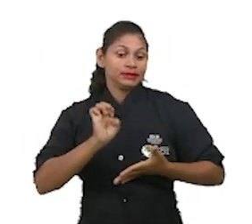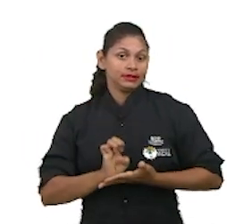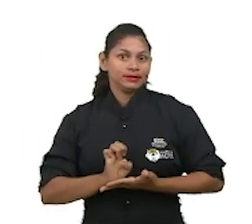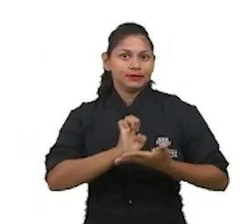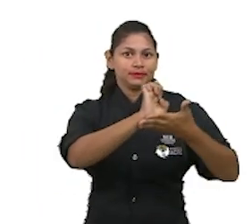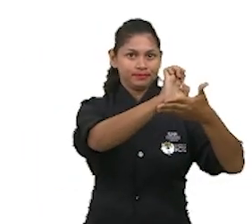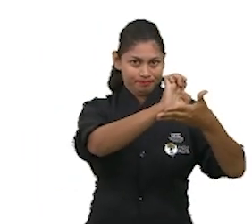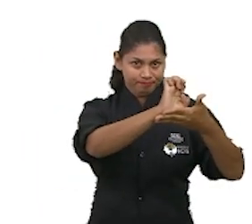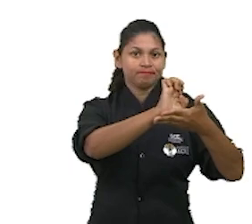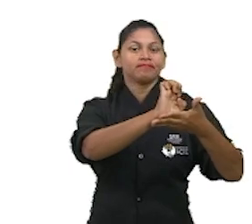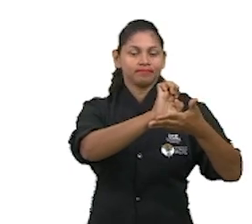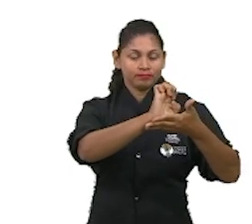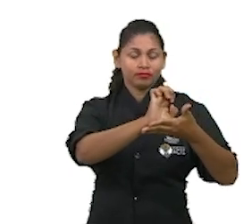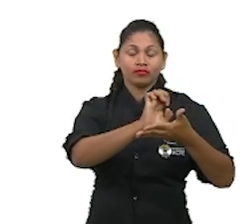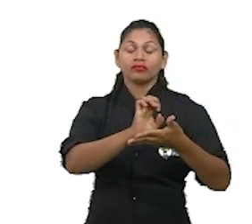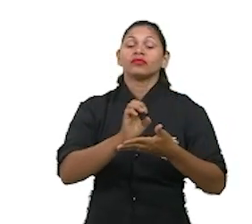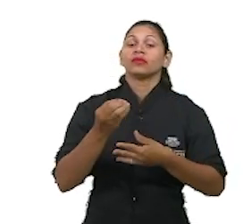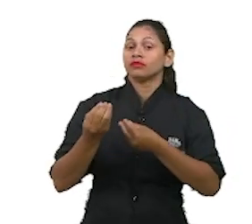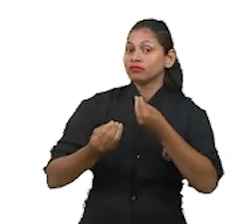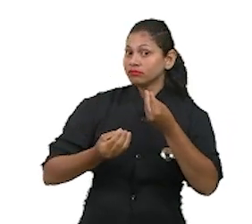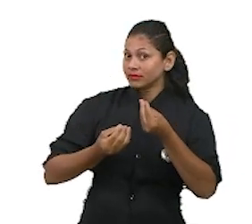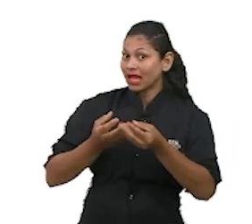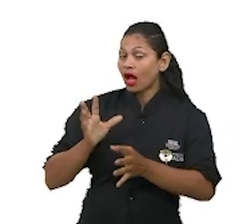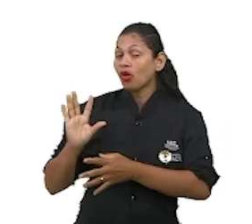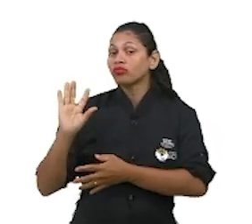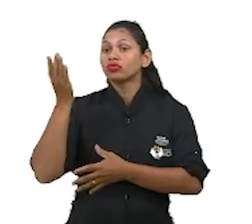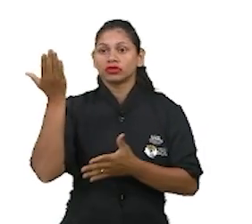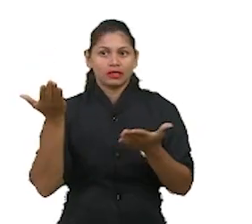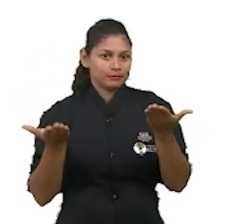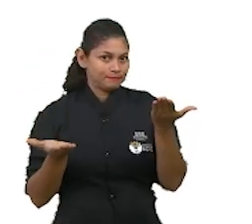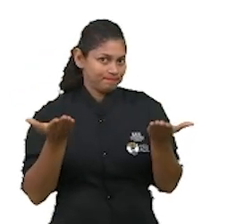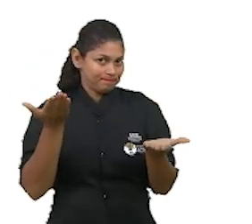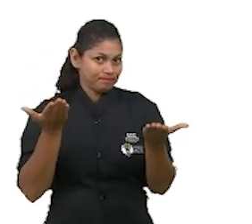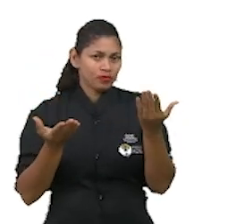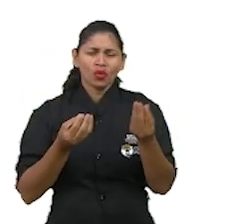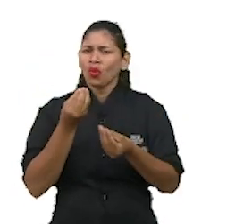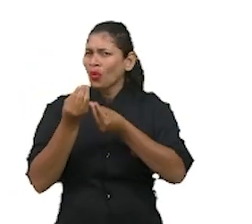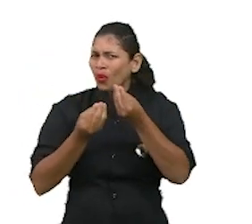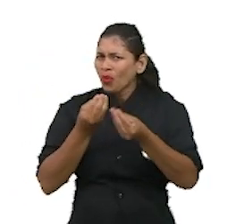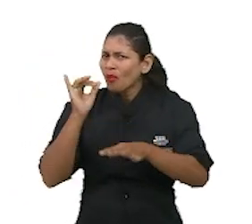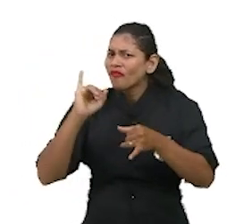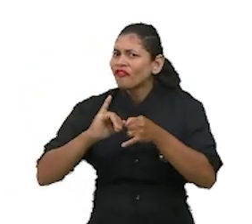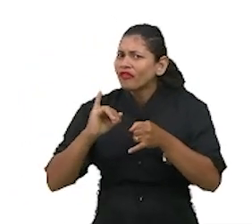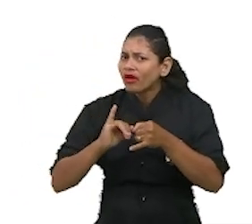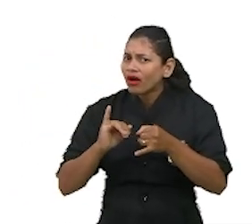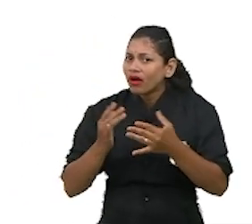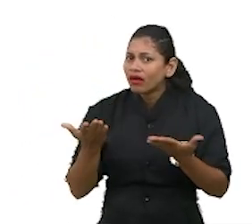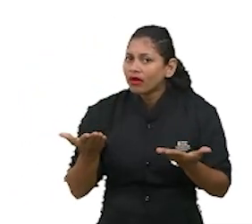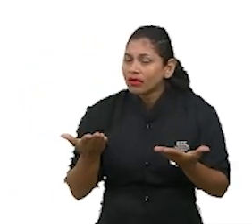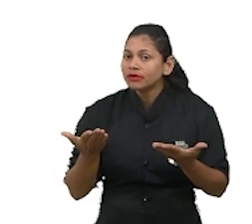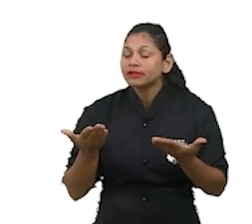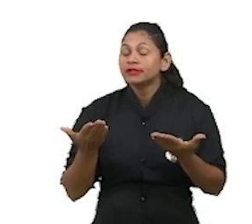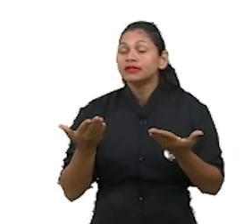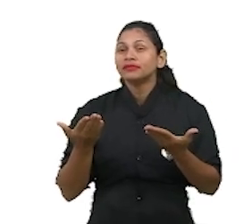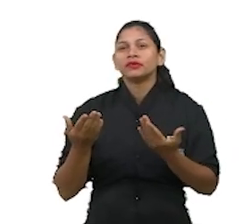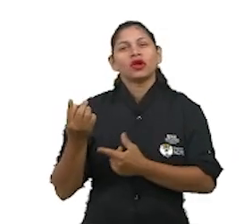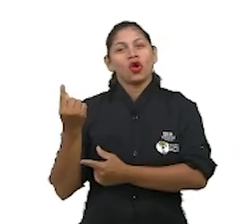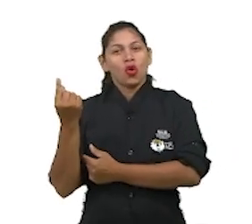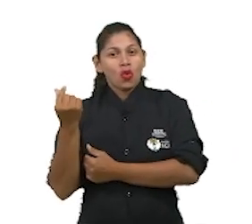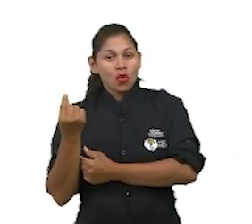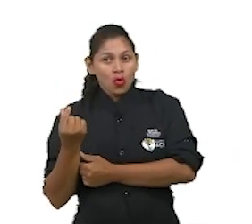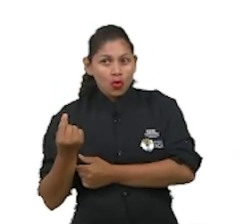mercadorias. Como acontece aí na balança comercial? Como que é feito? Se o valor das exportações superar o